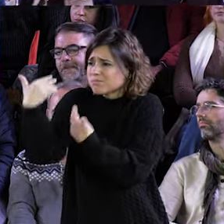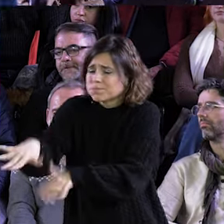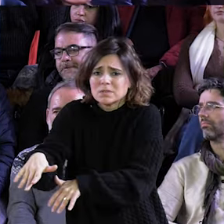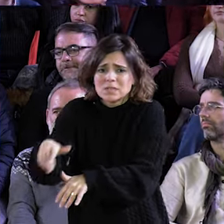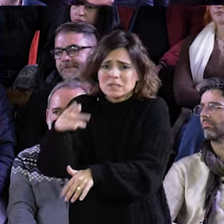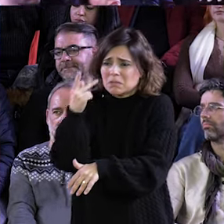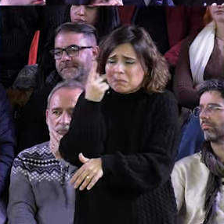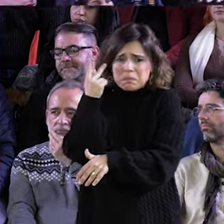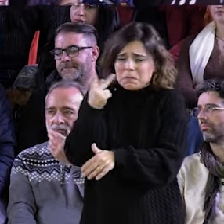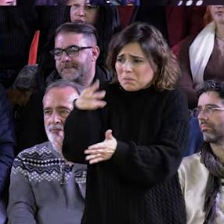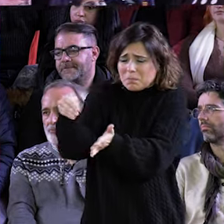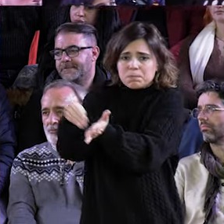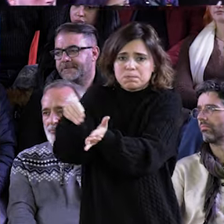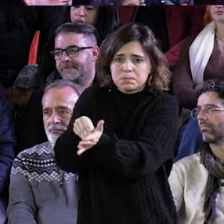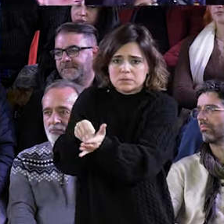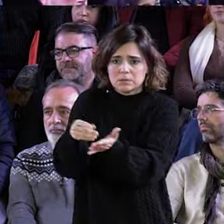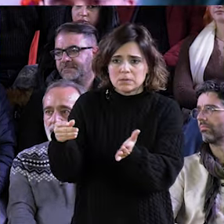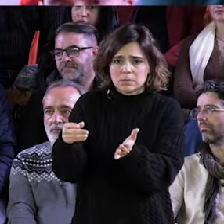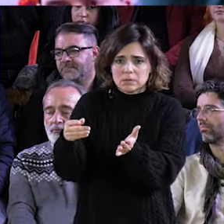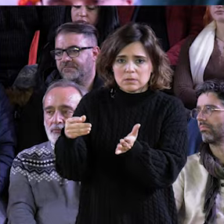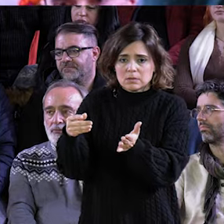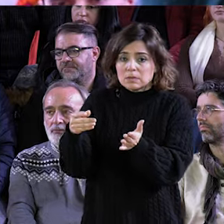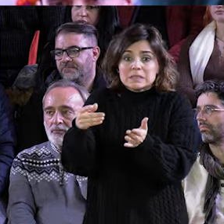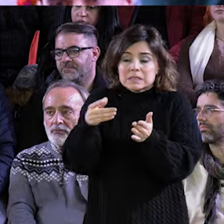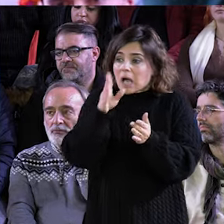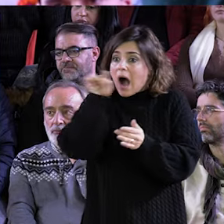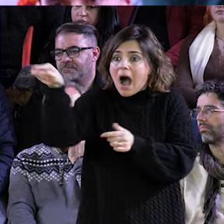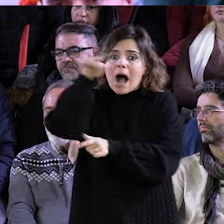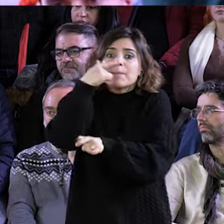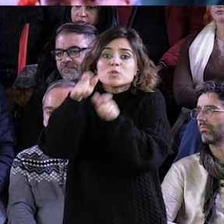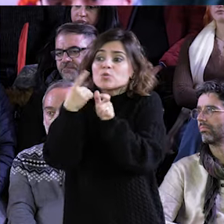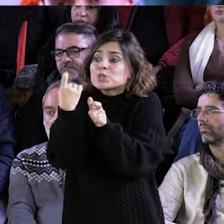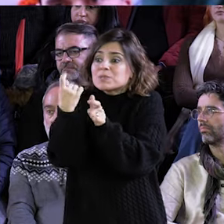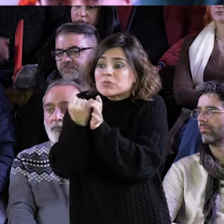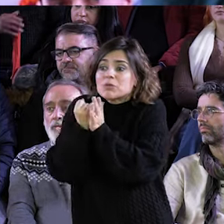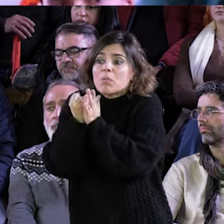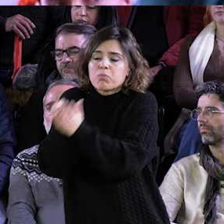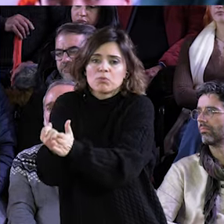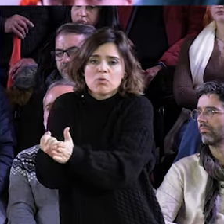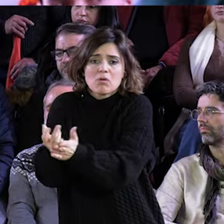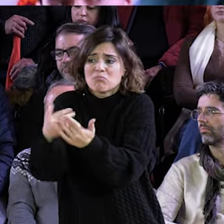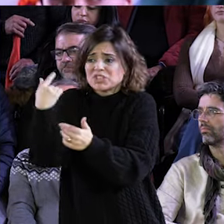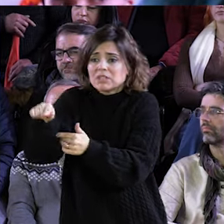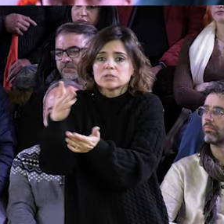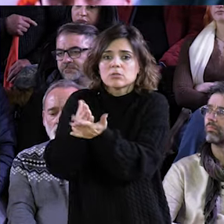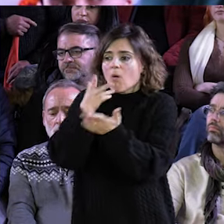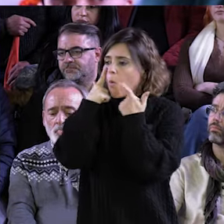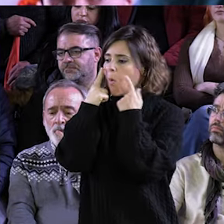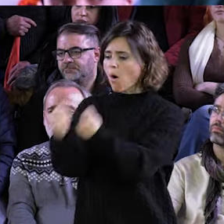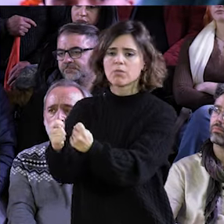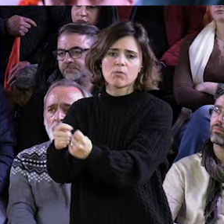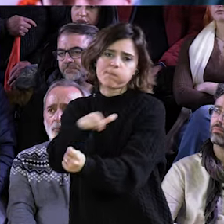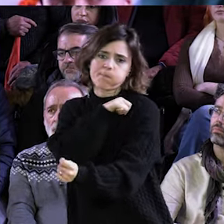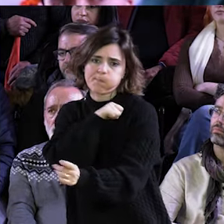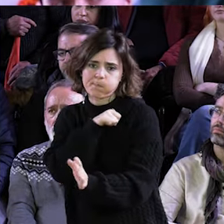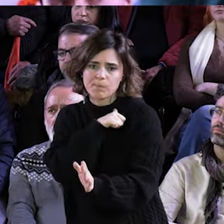pessoas que vivem na pobreza, enquanto há quem precise de uma mão e o que leva é com o ódio ou com a indiferença. É por isso